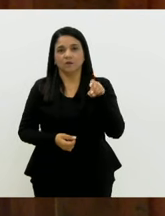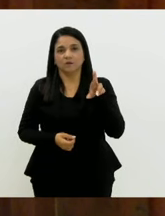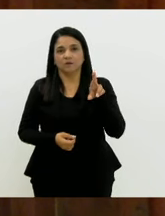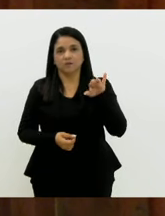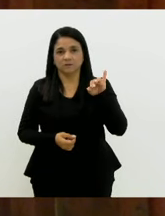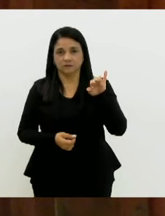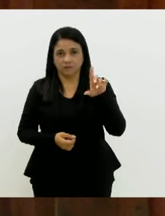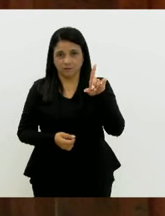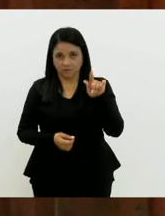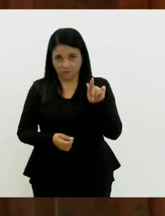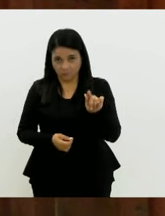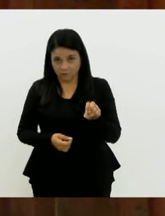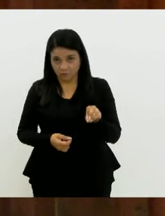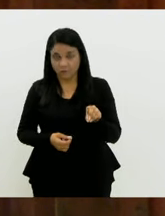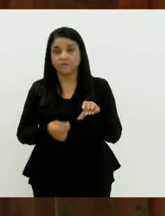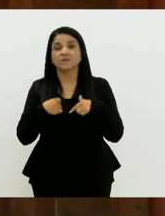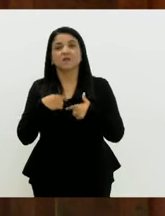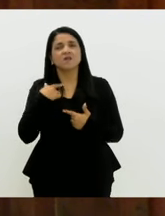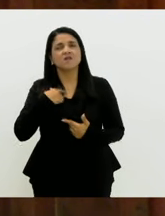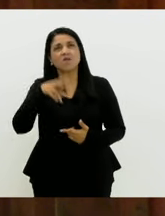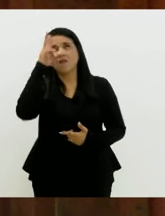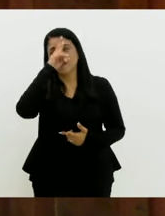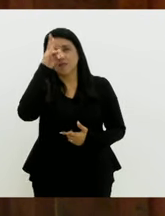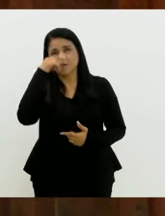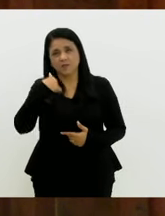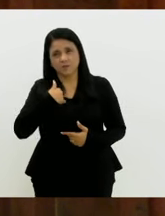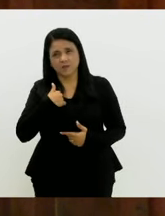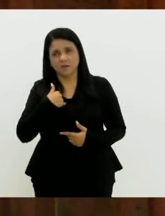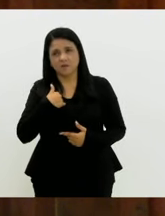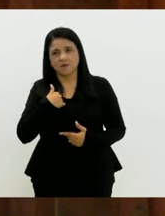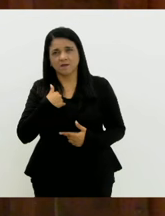recordo da minha apreensão